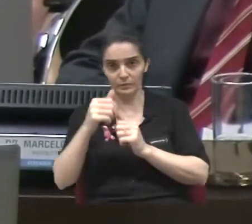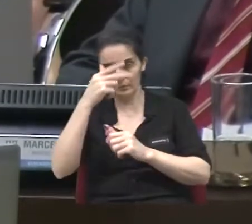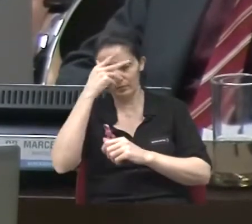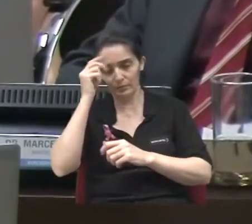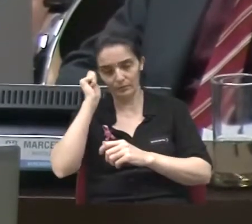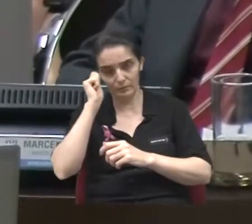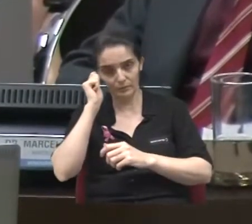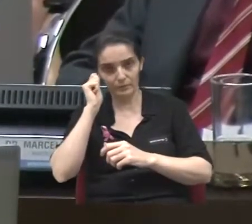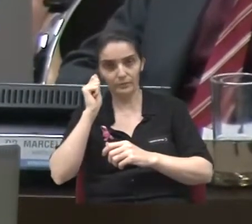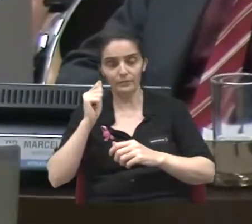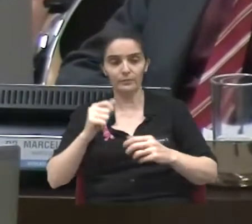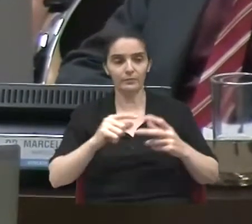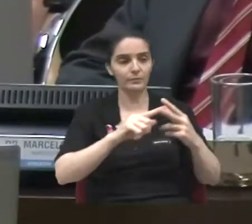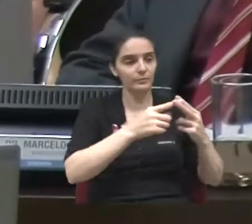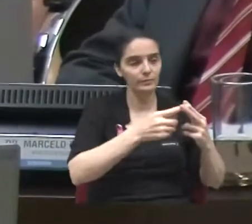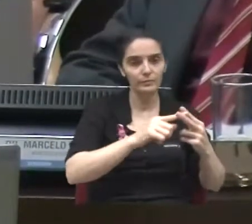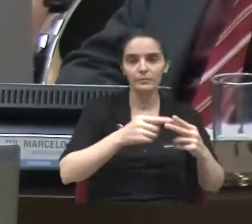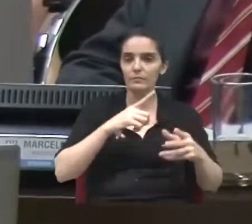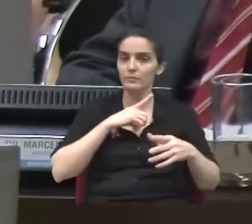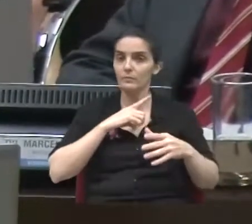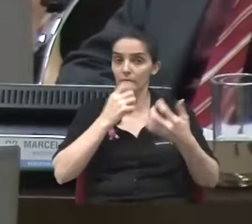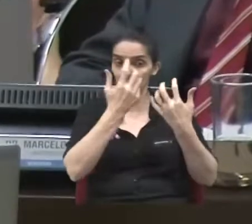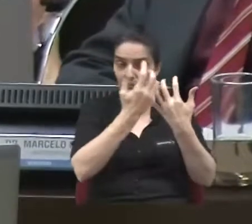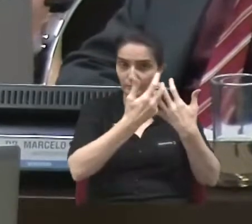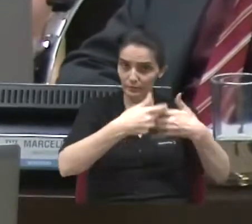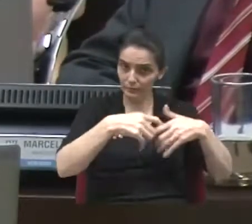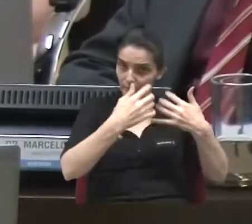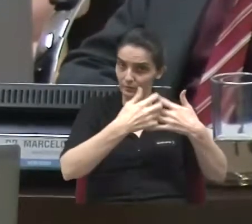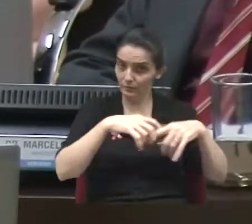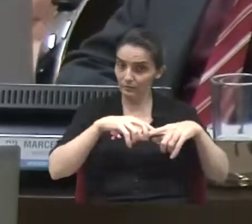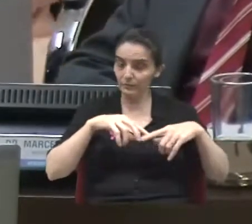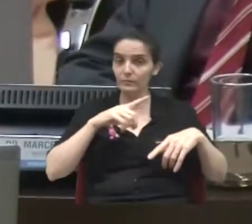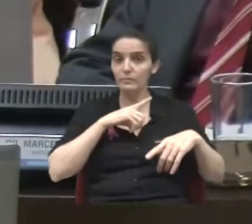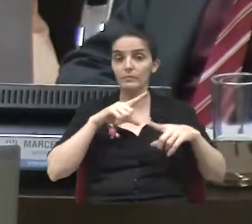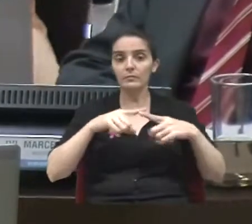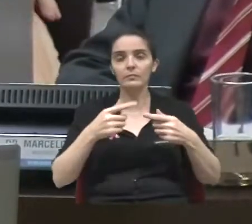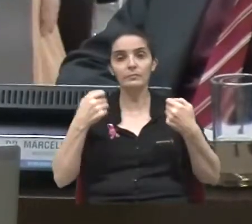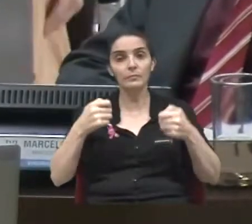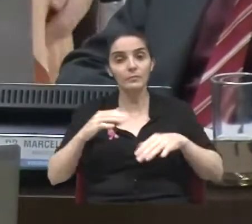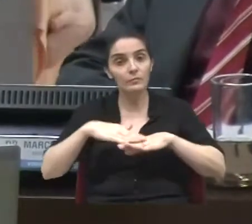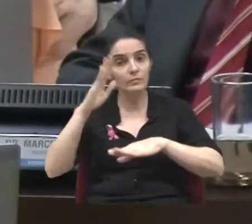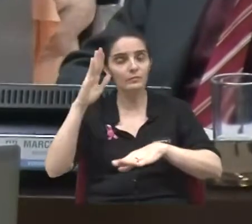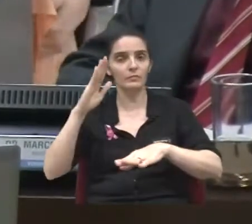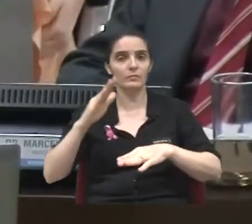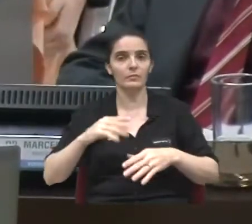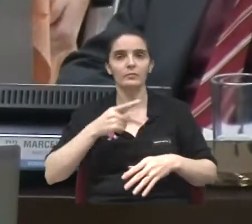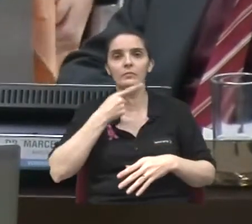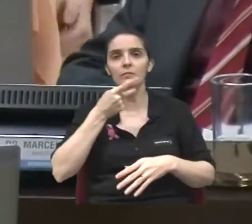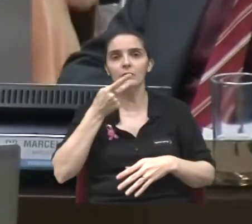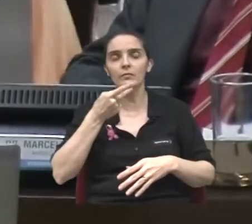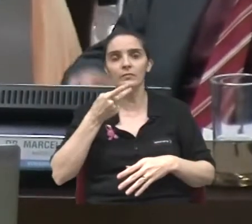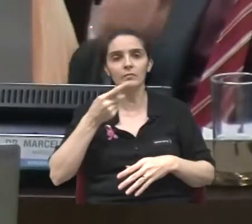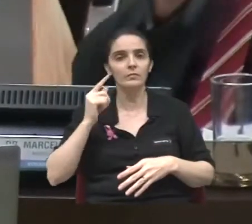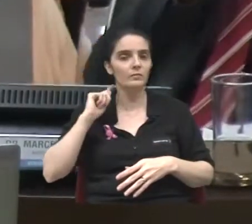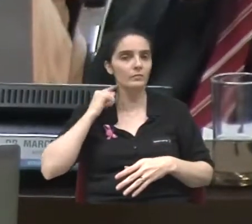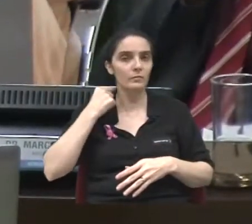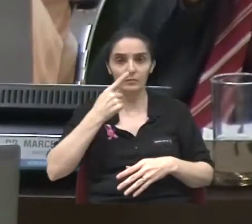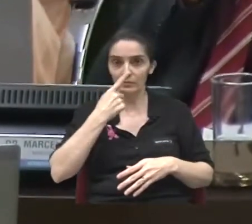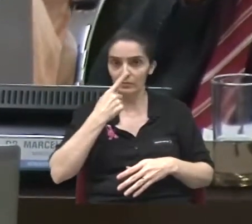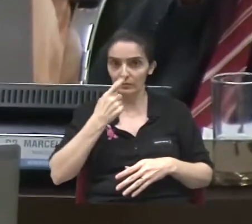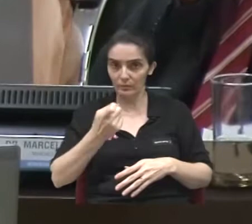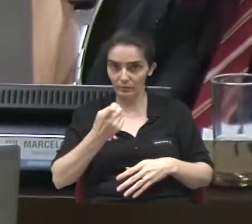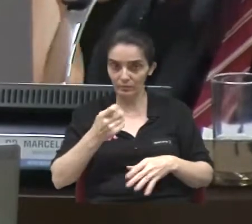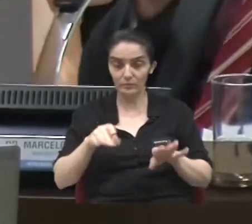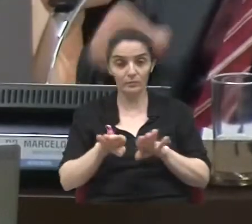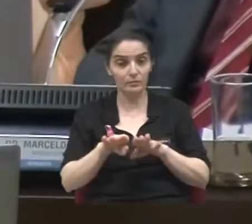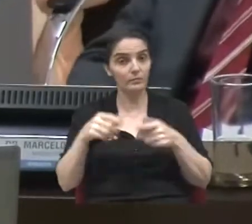dado todo um apoio, mas acho que isso precisa crescer. Né? Quando a gente fala em lixo, hoje a gente tem que falar de reciclagem, a gente tem que falar